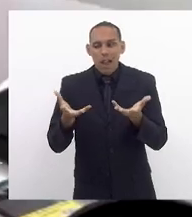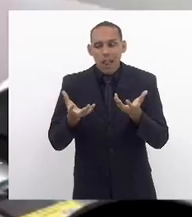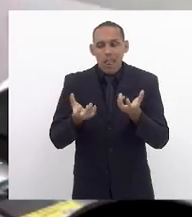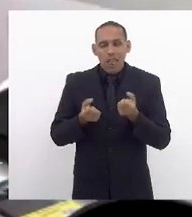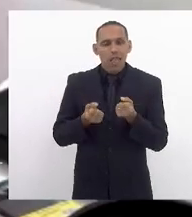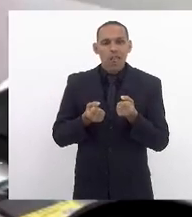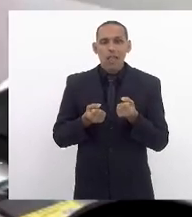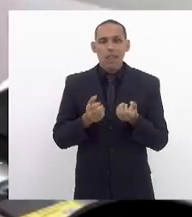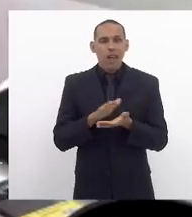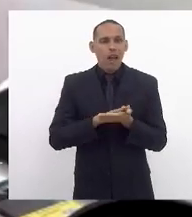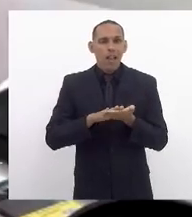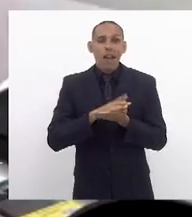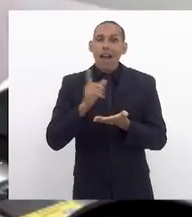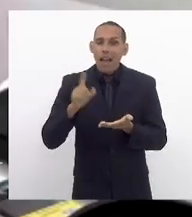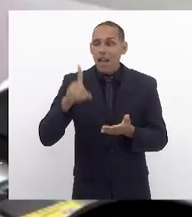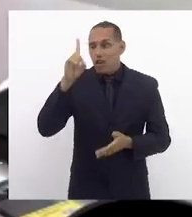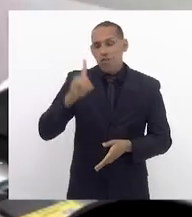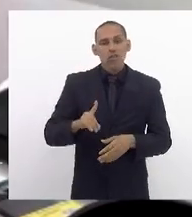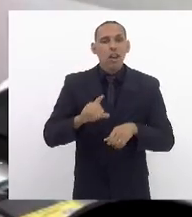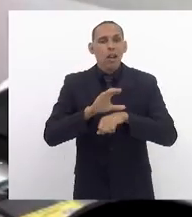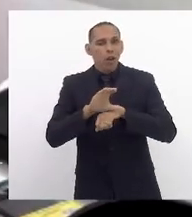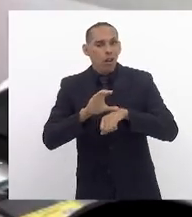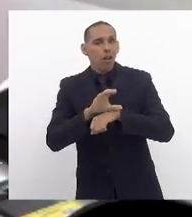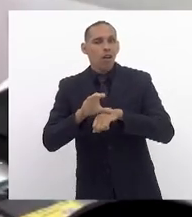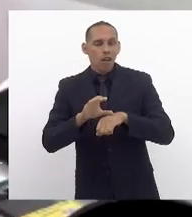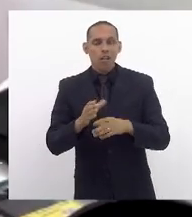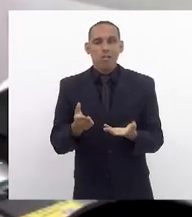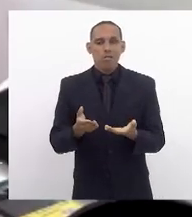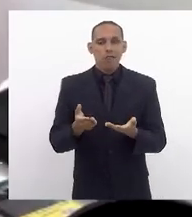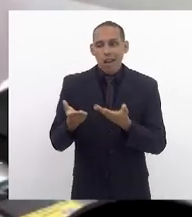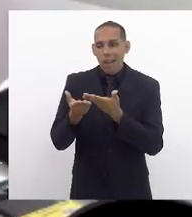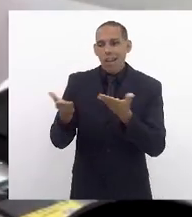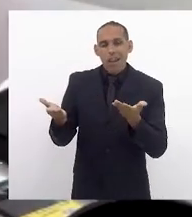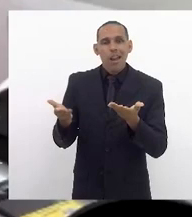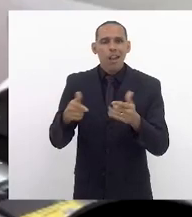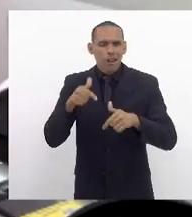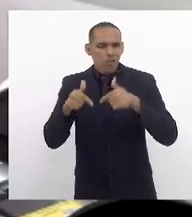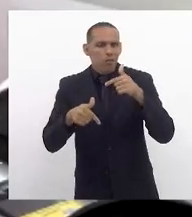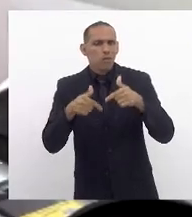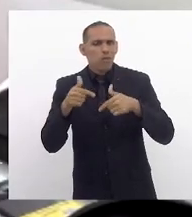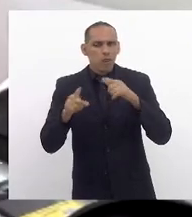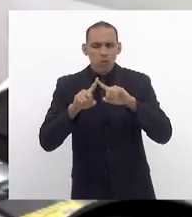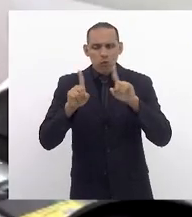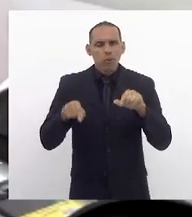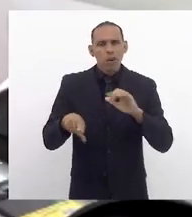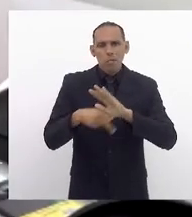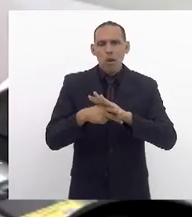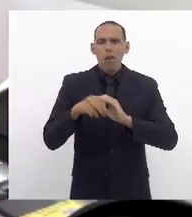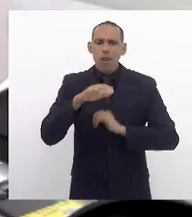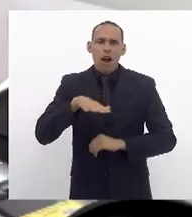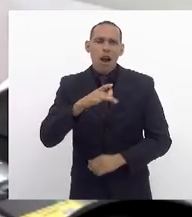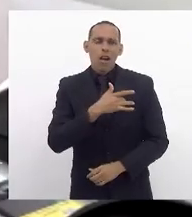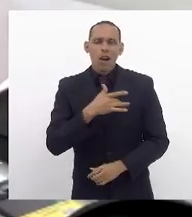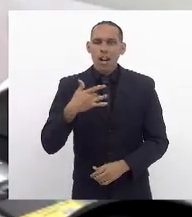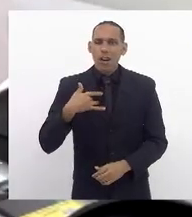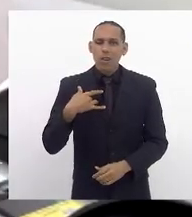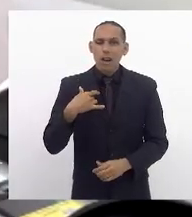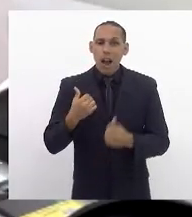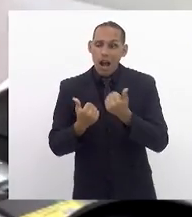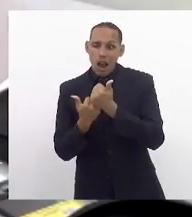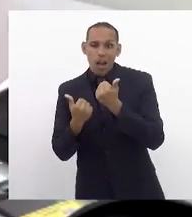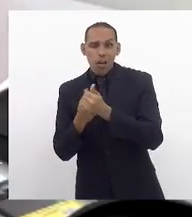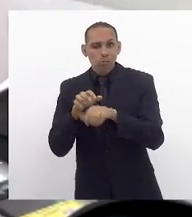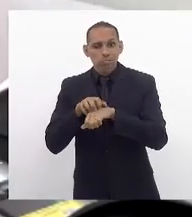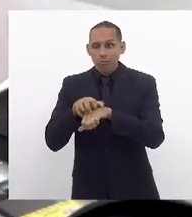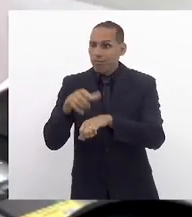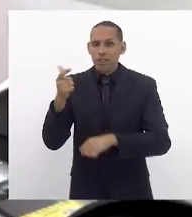direito constitucional. Os servidores da saúde, presidente, eles estão sem o auxílio